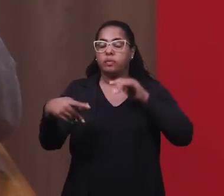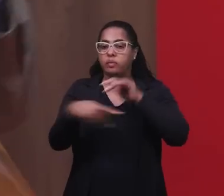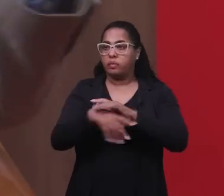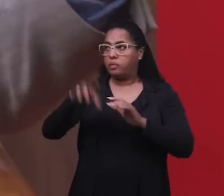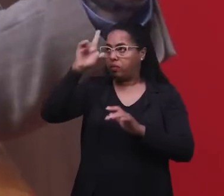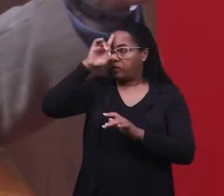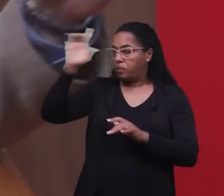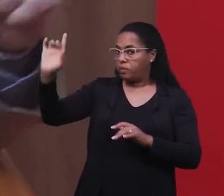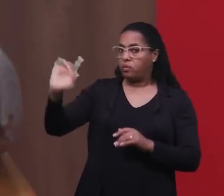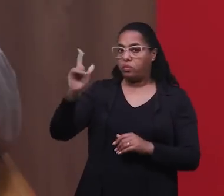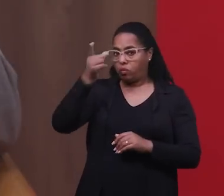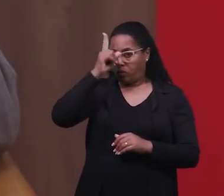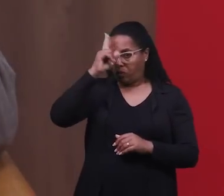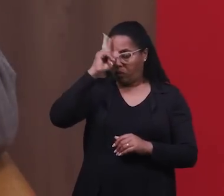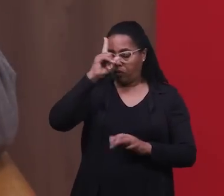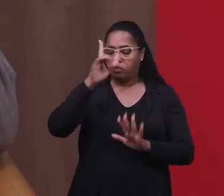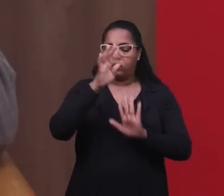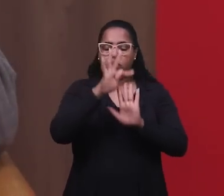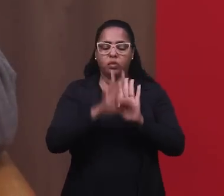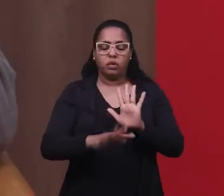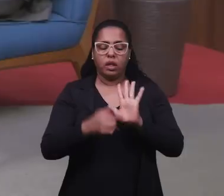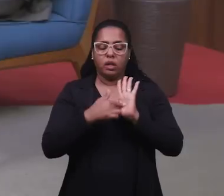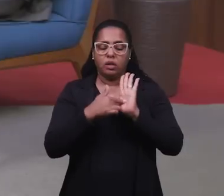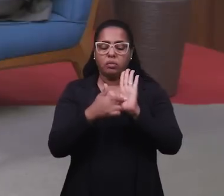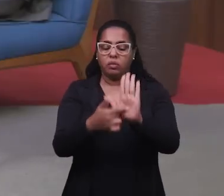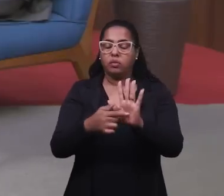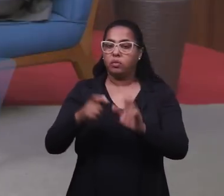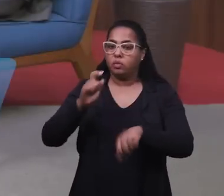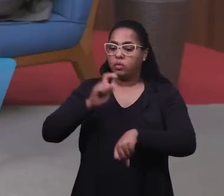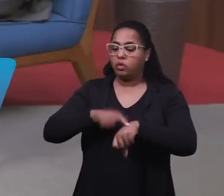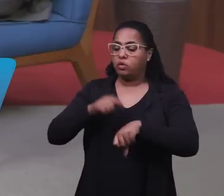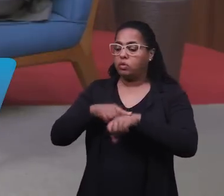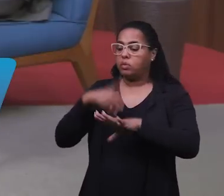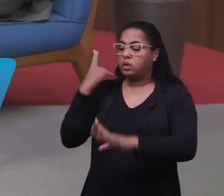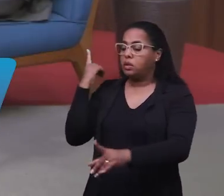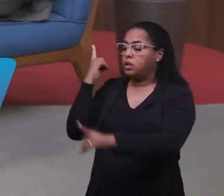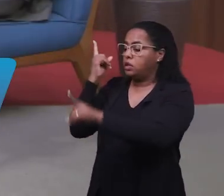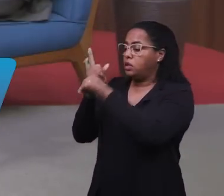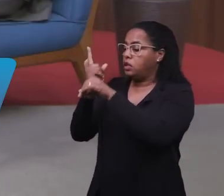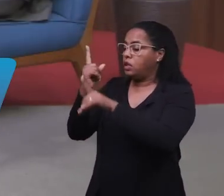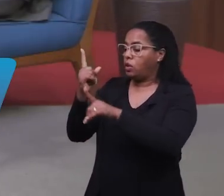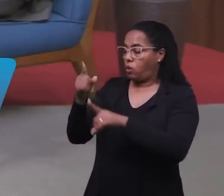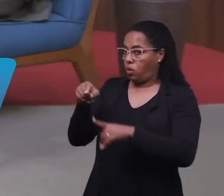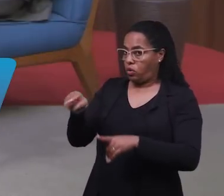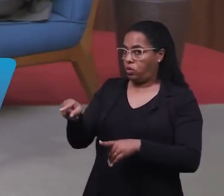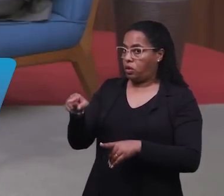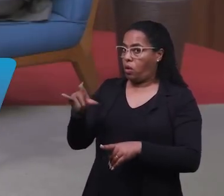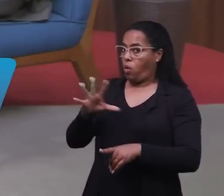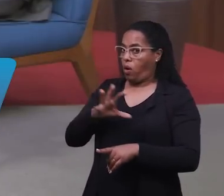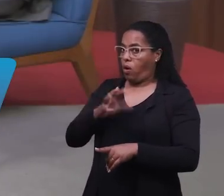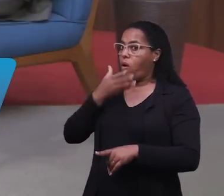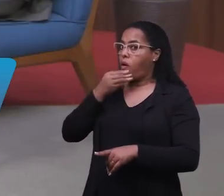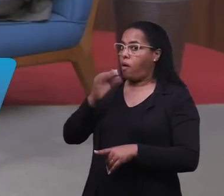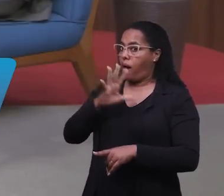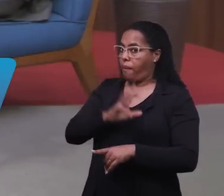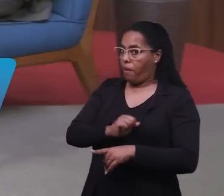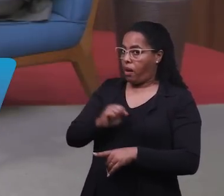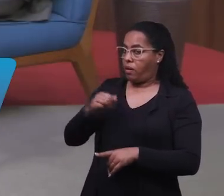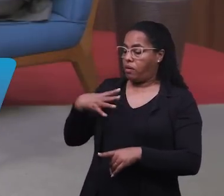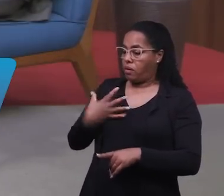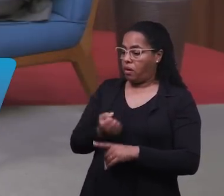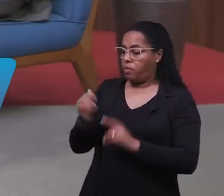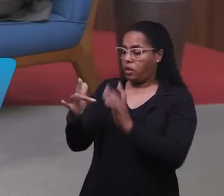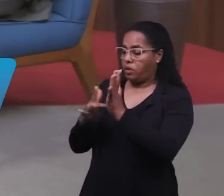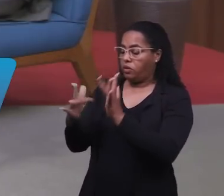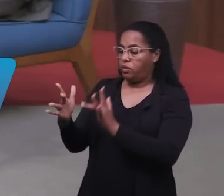dias. Interessante o texto, queridos, que quando ela encontra, ela o detém,